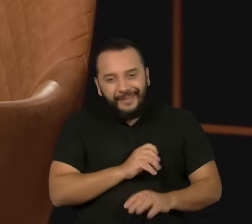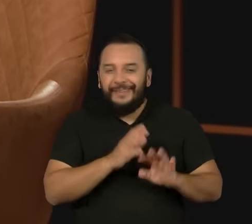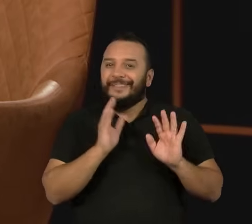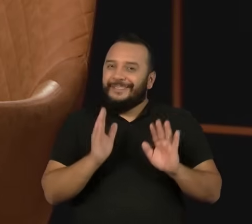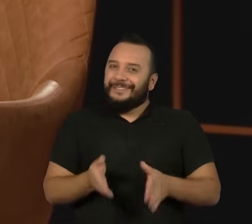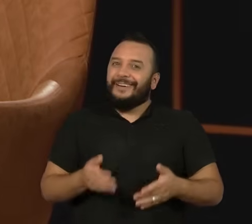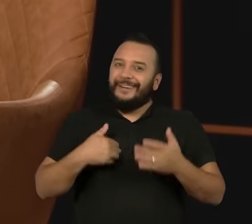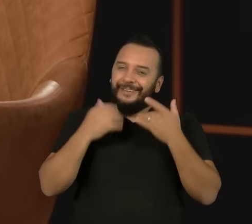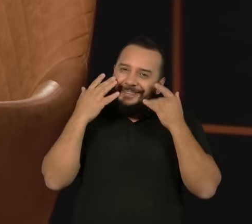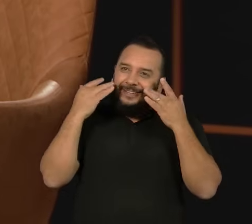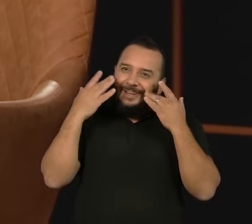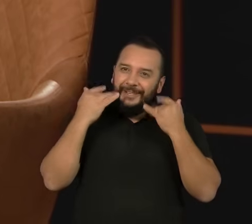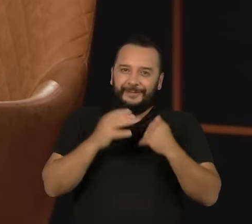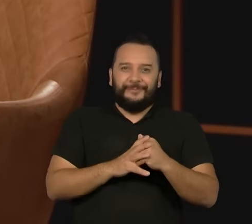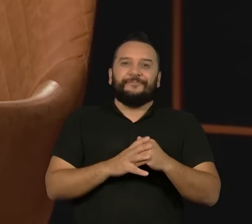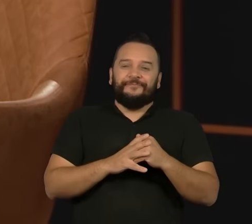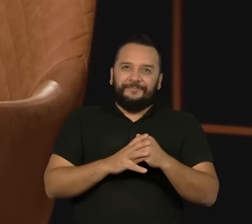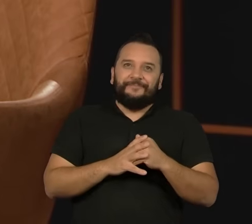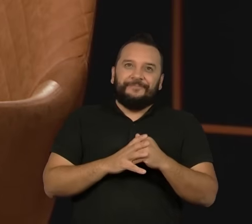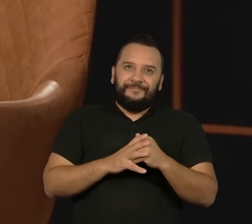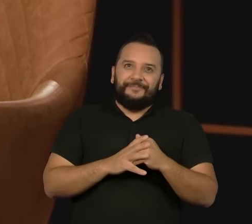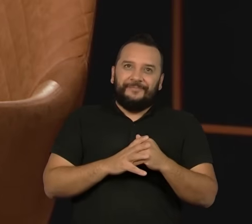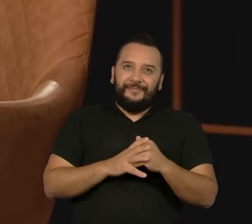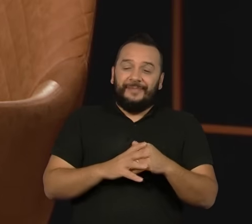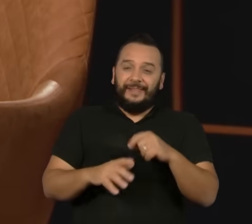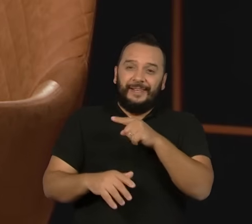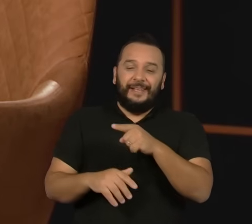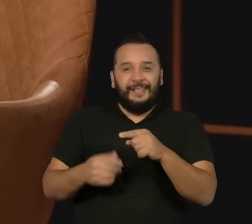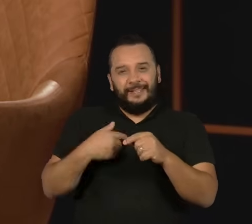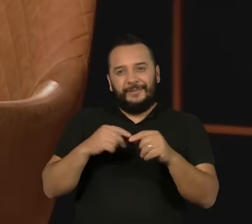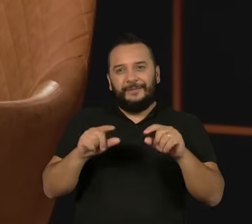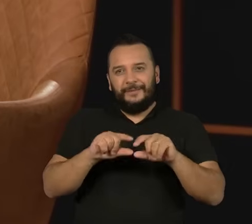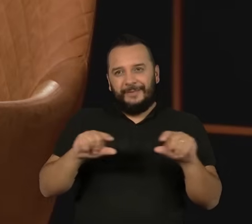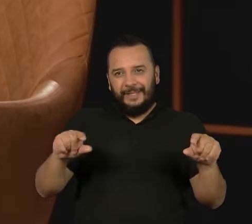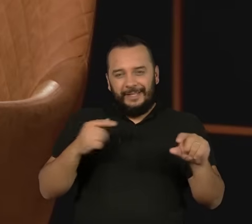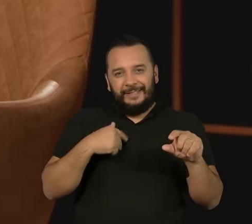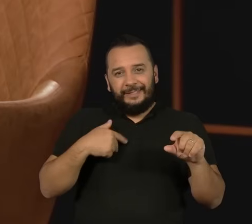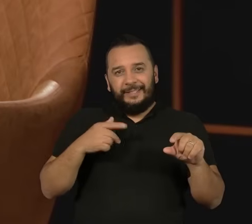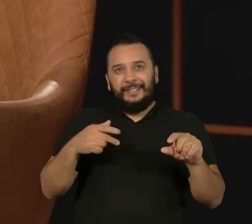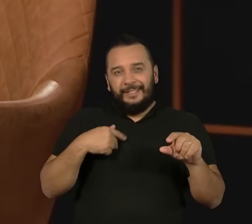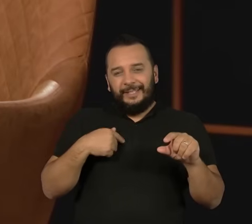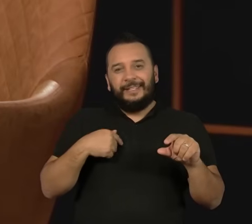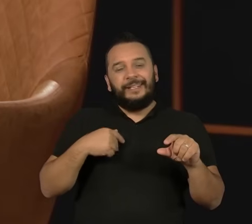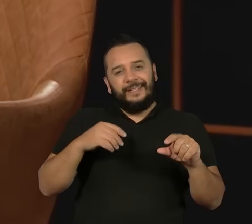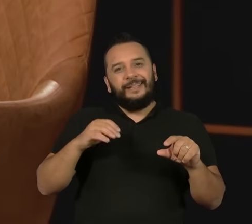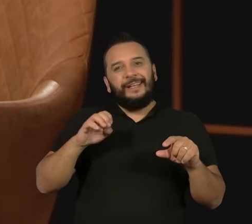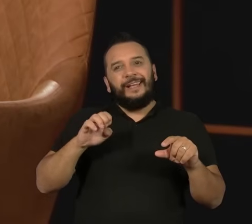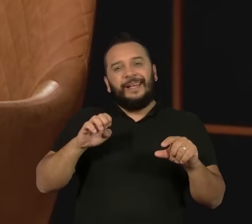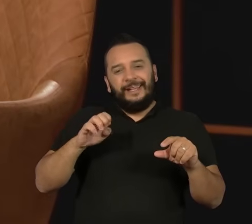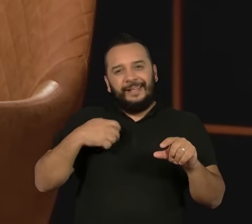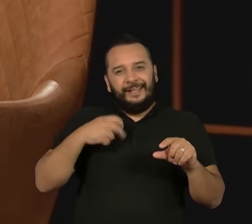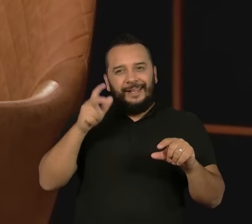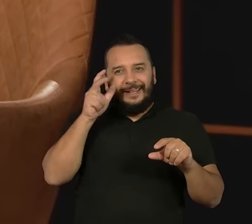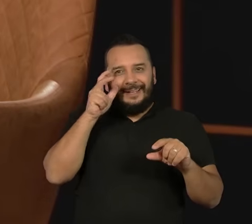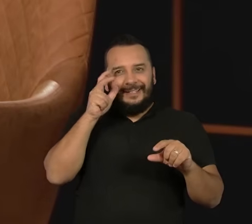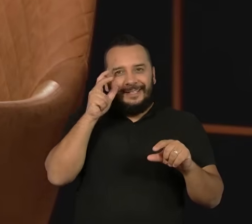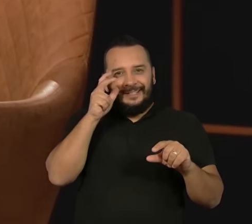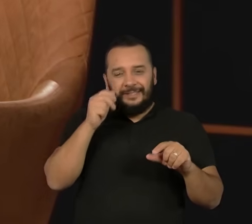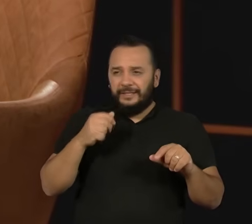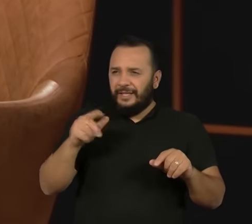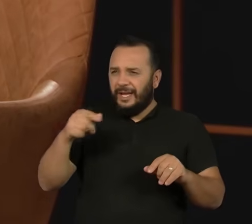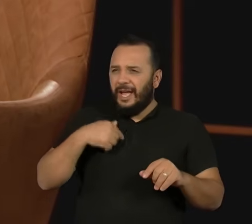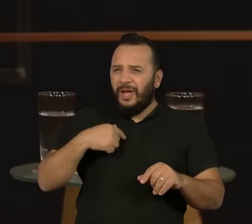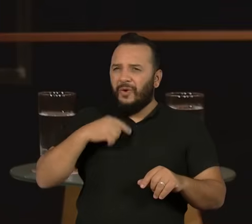E aí ele usou a frase que a Flávia Strongoli fala como Elis Regina lá. Eu sempre falei mal dos musicais, era inveja.